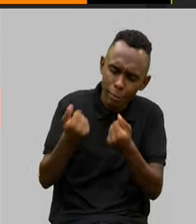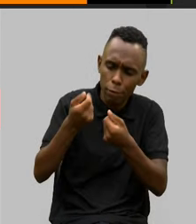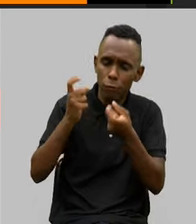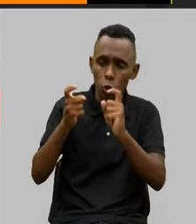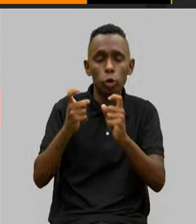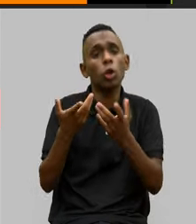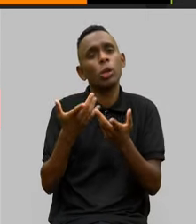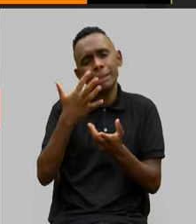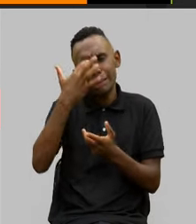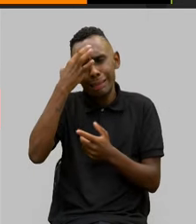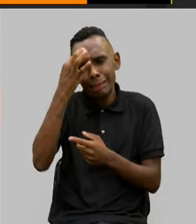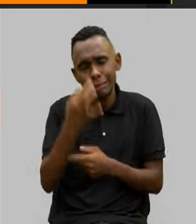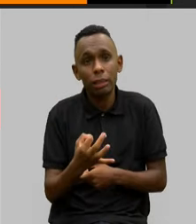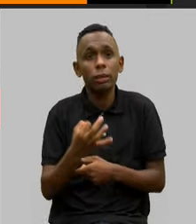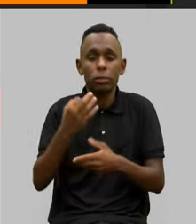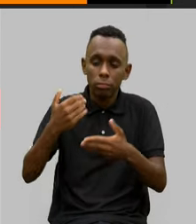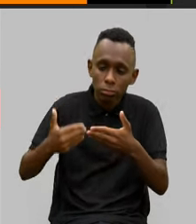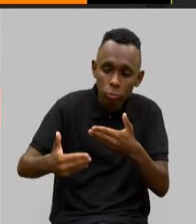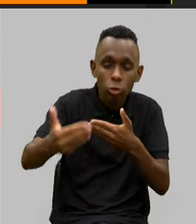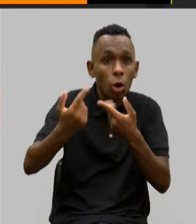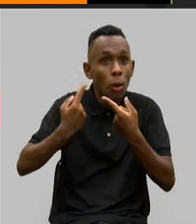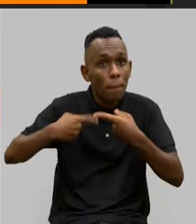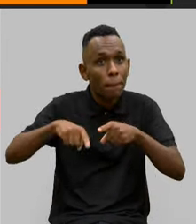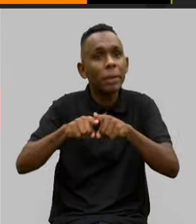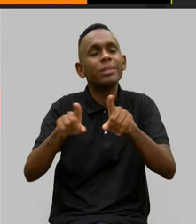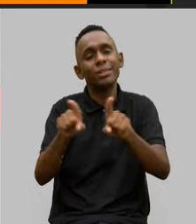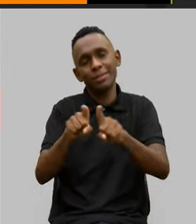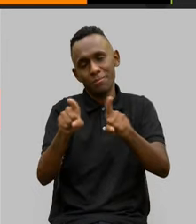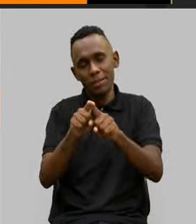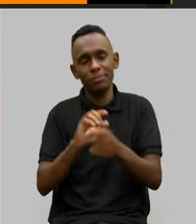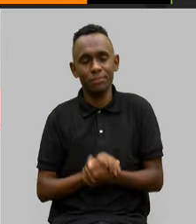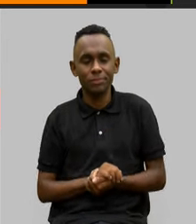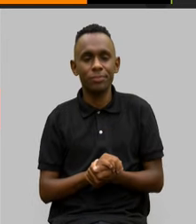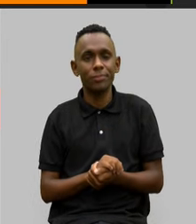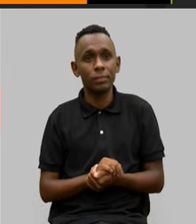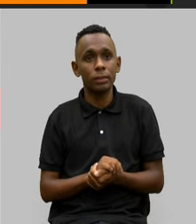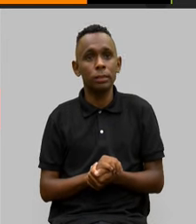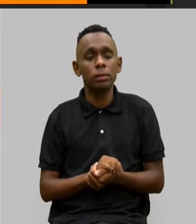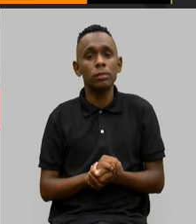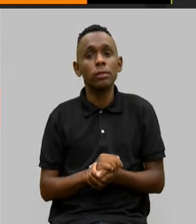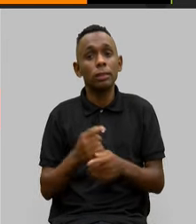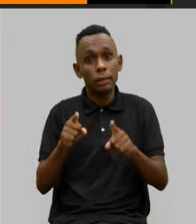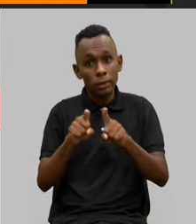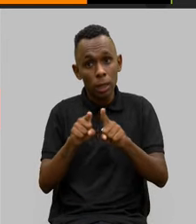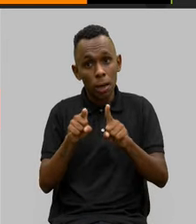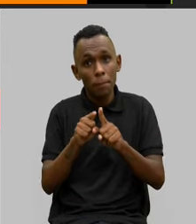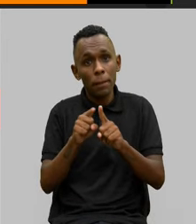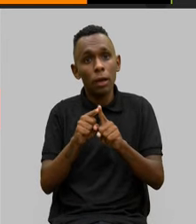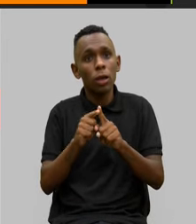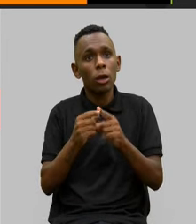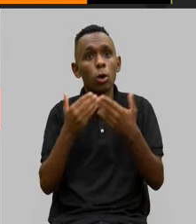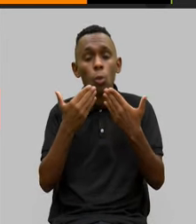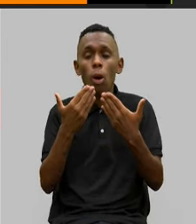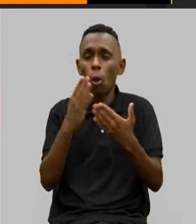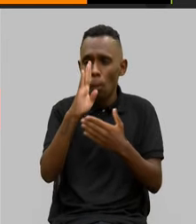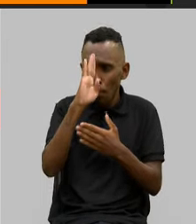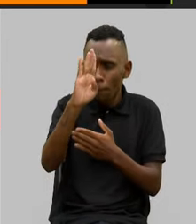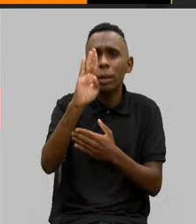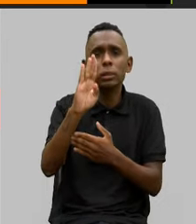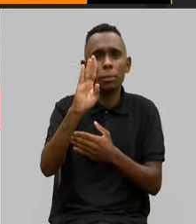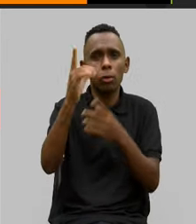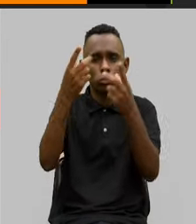certeza né em breve seremos parceiros aí e a gente também olhou né Quais são os principais canabinoides